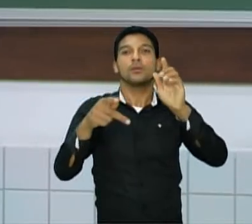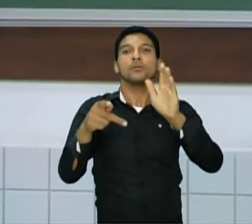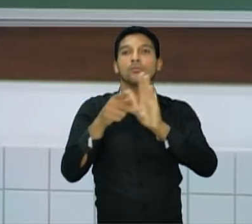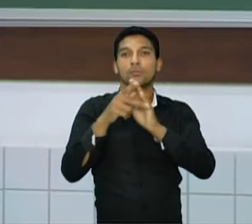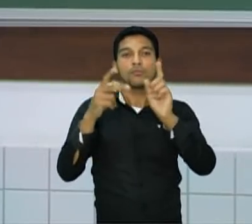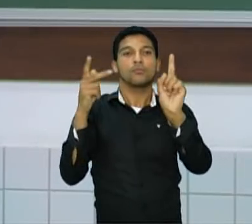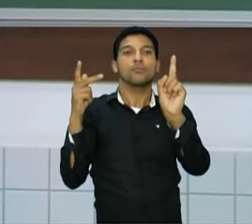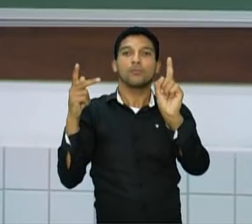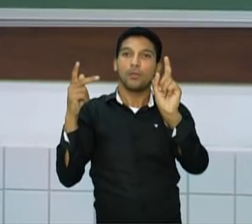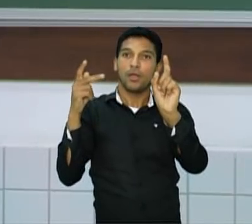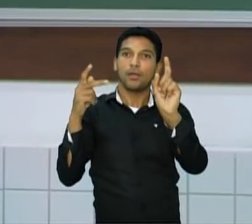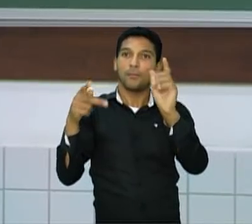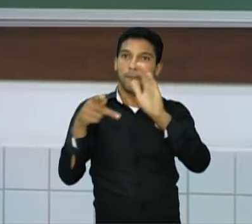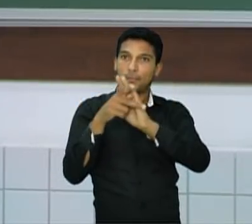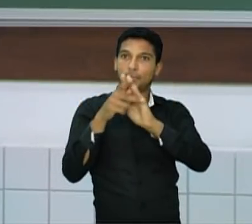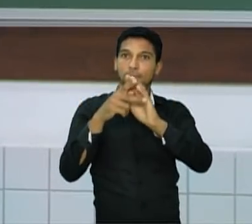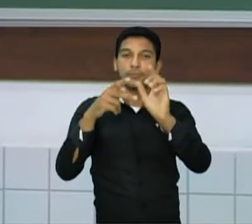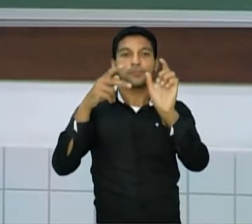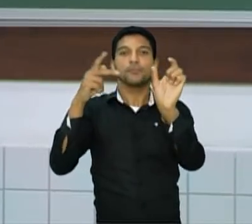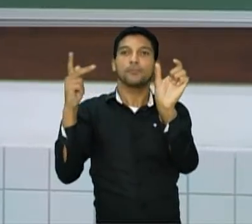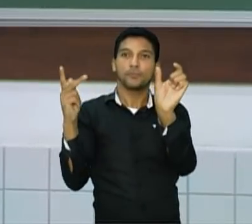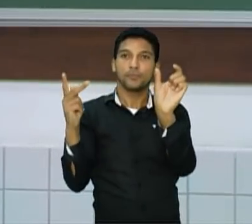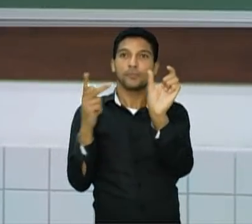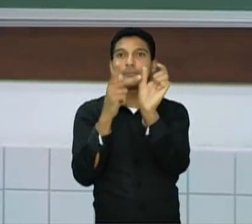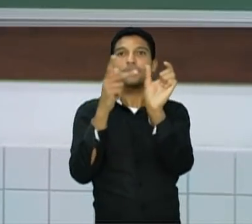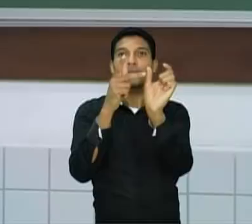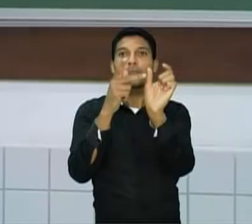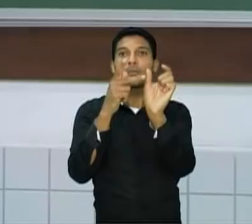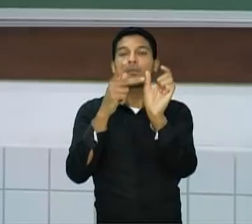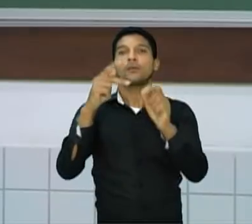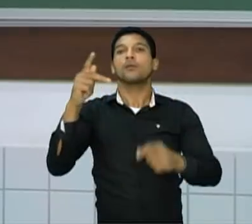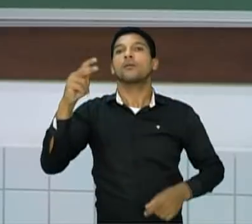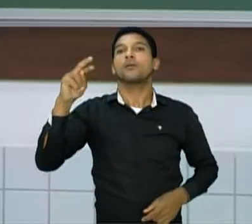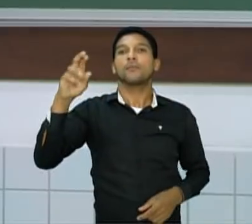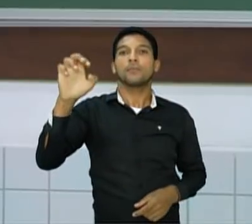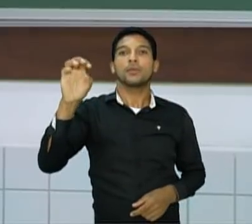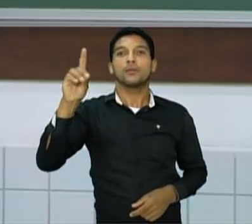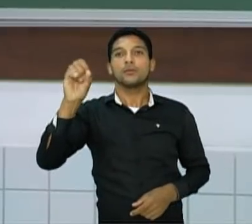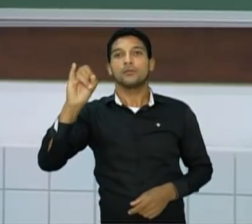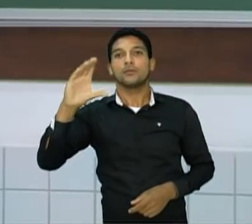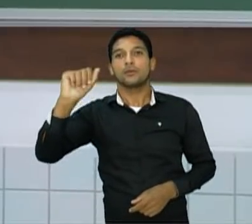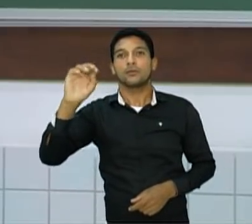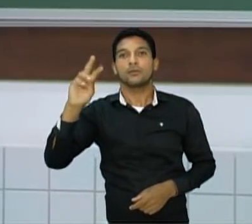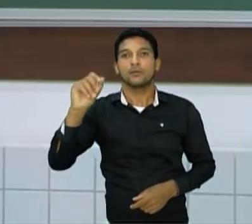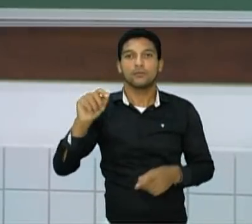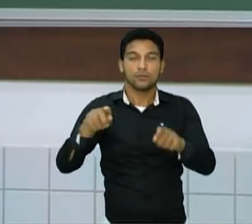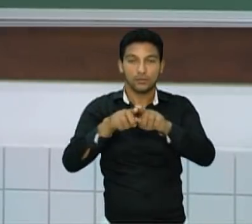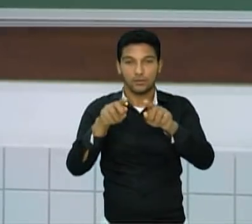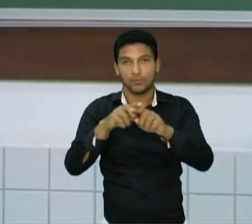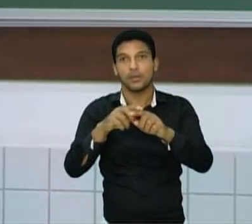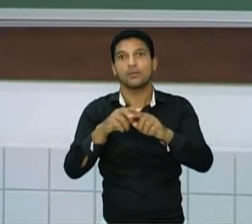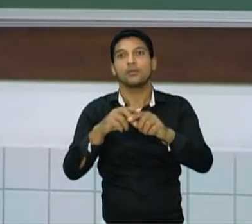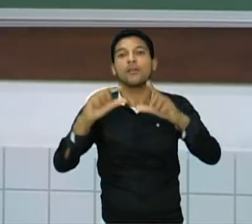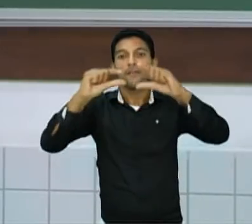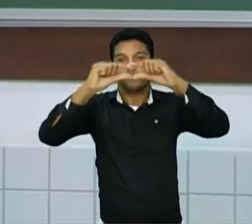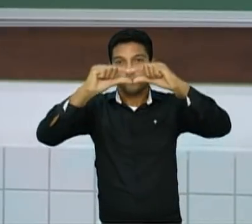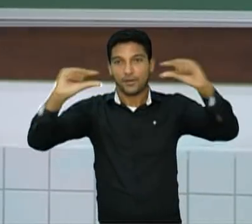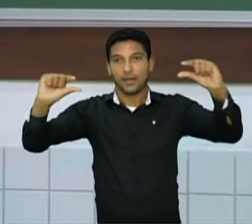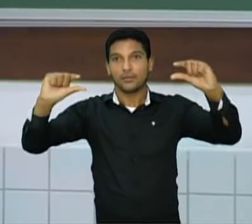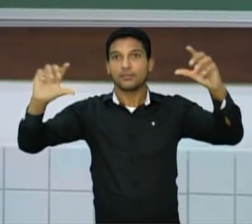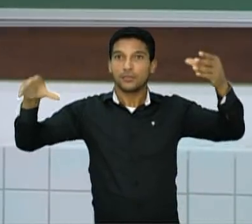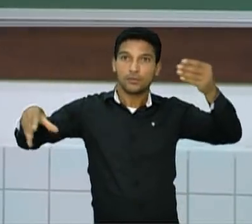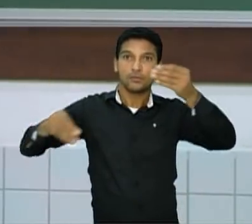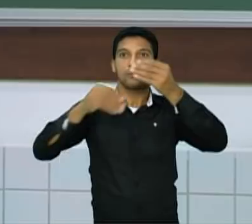as orações subordinadas substantivas subjetivas, que é aquelas que exercem função de predicativo do sujeito e